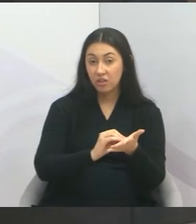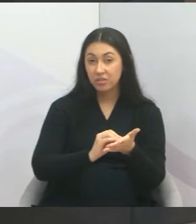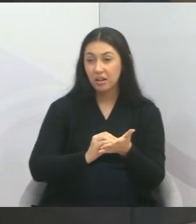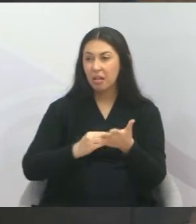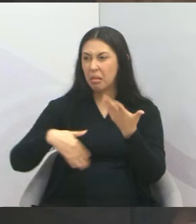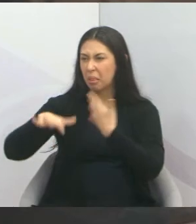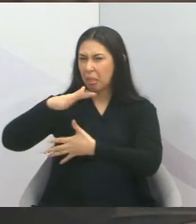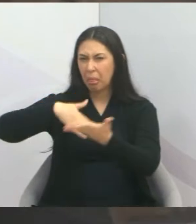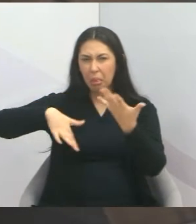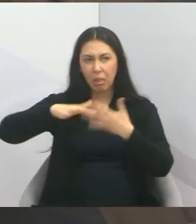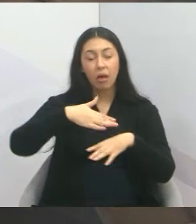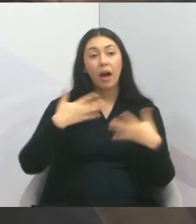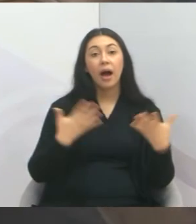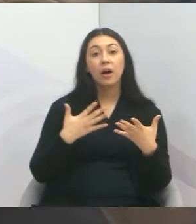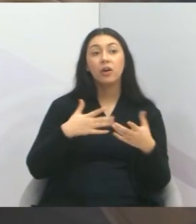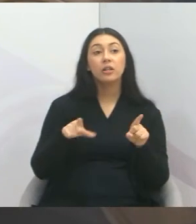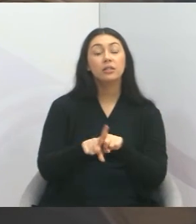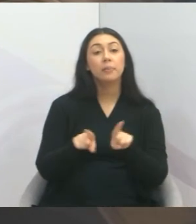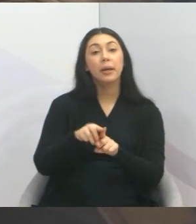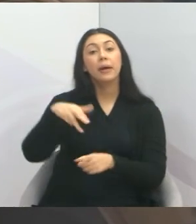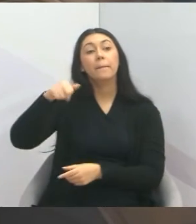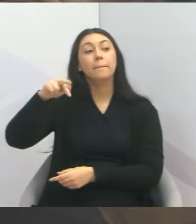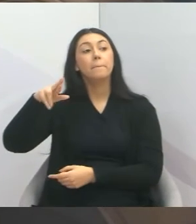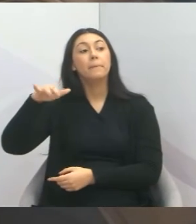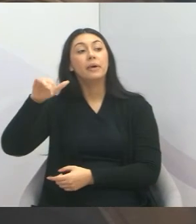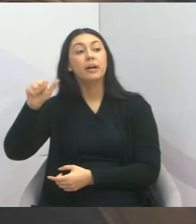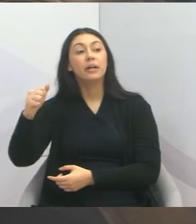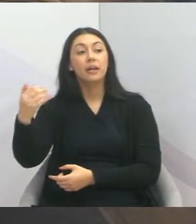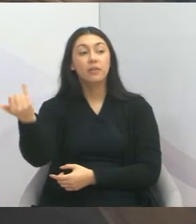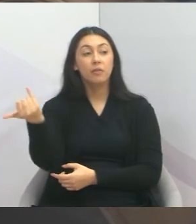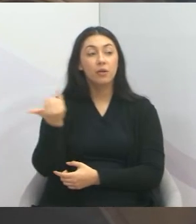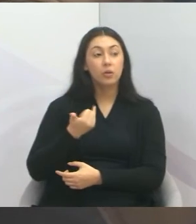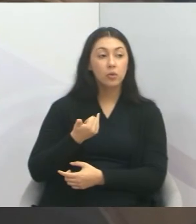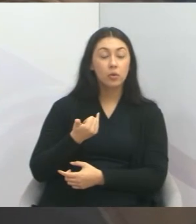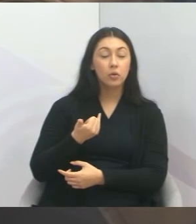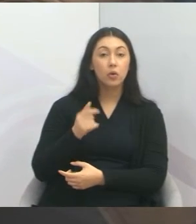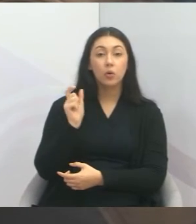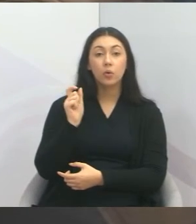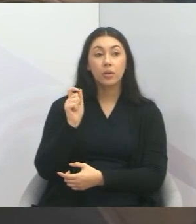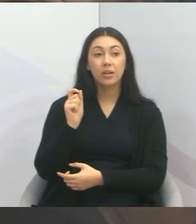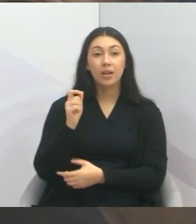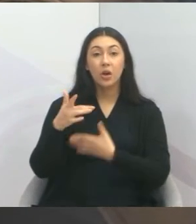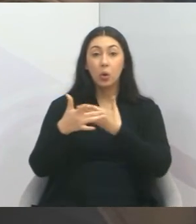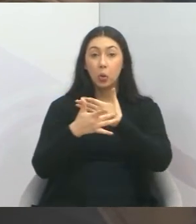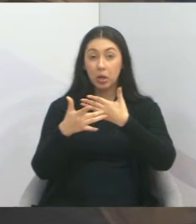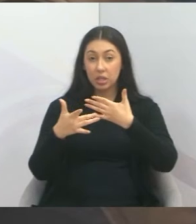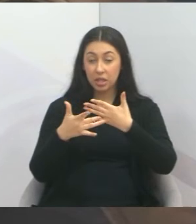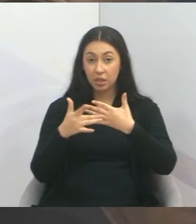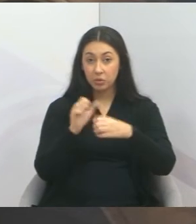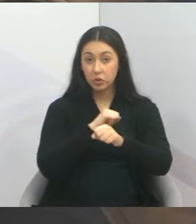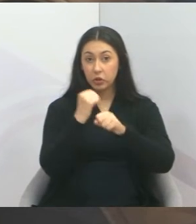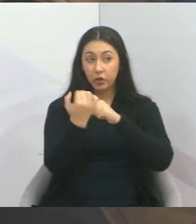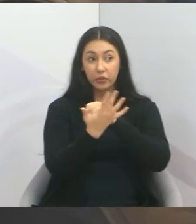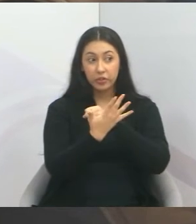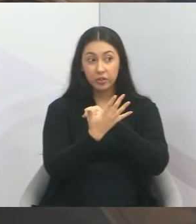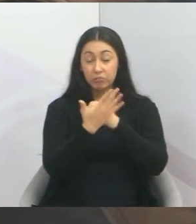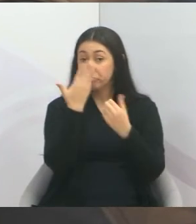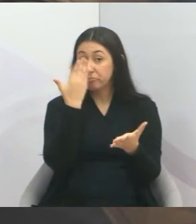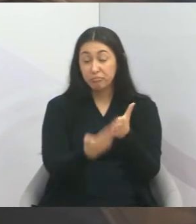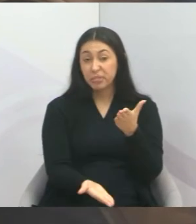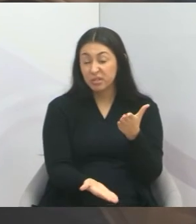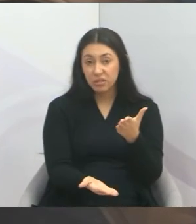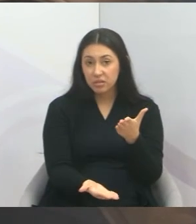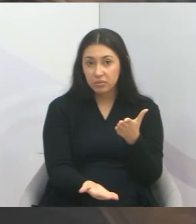desorganização acabei de receber a Bauer da Maria Nilza que foi sua assessora perder o teste do convívio do